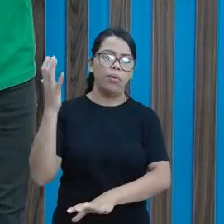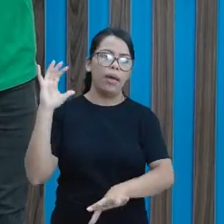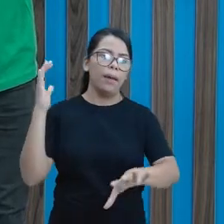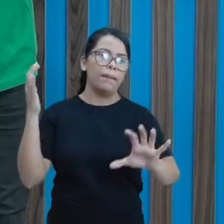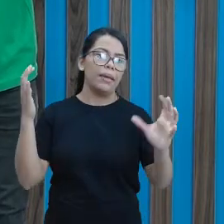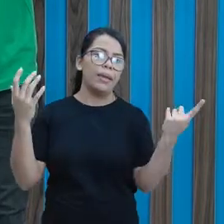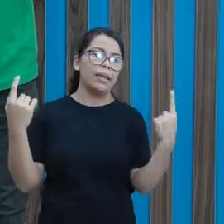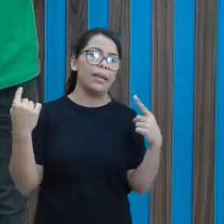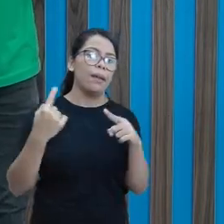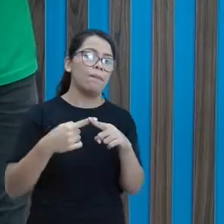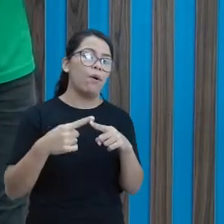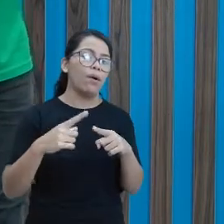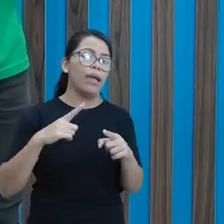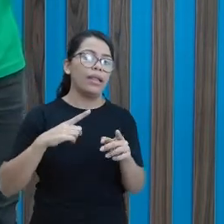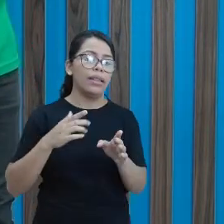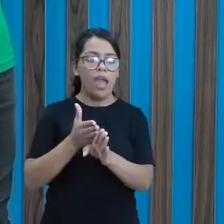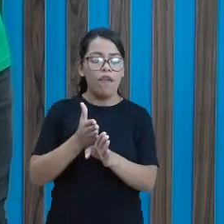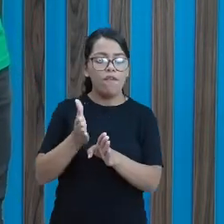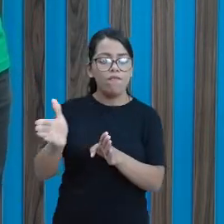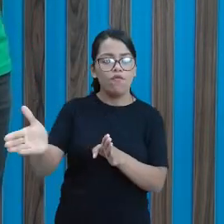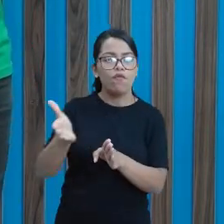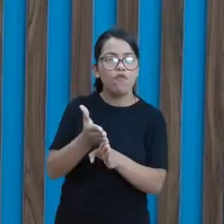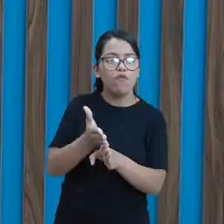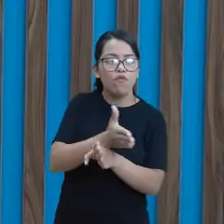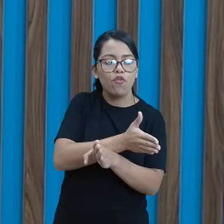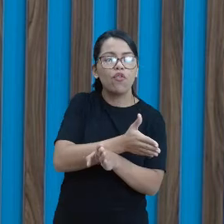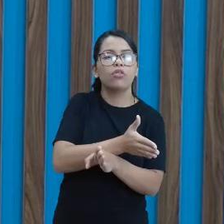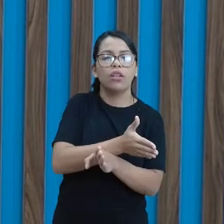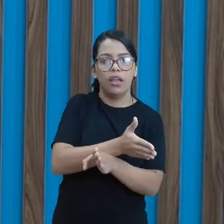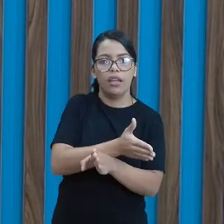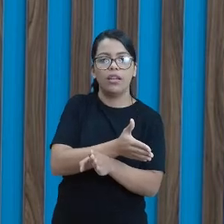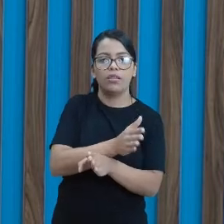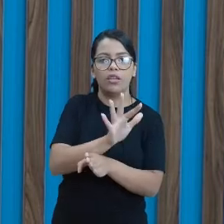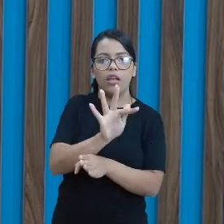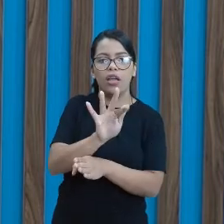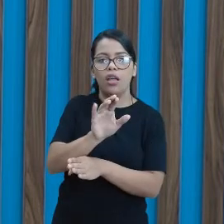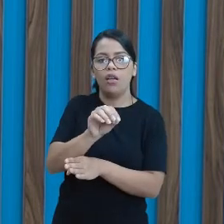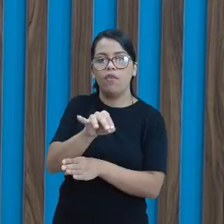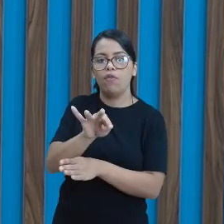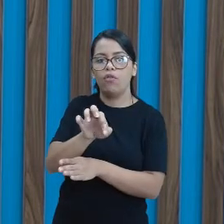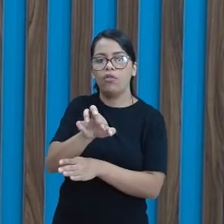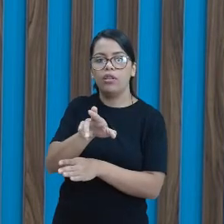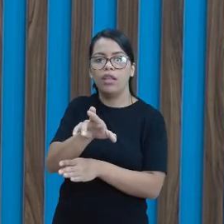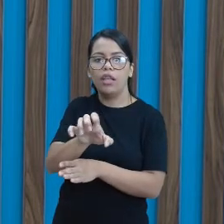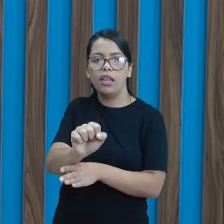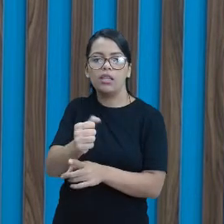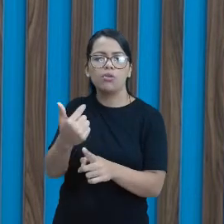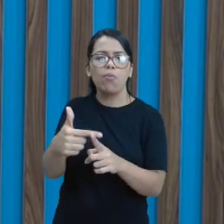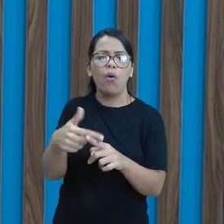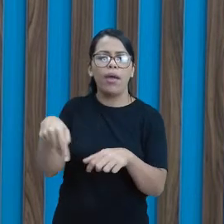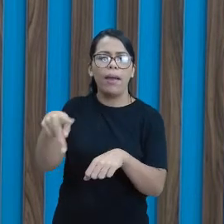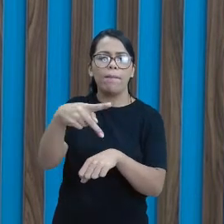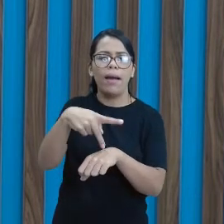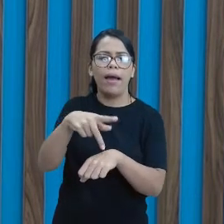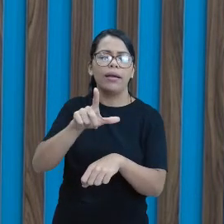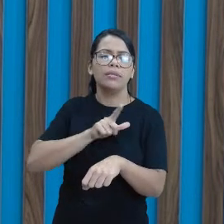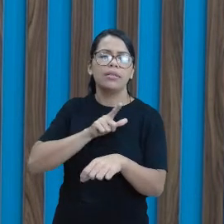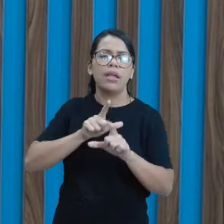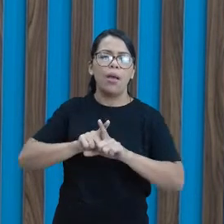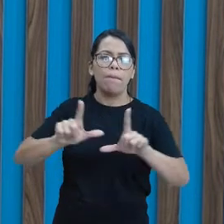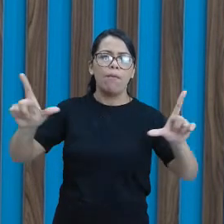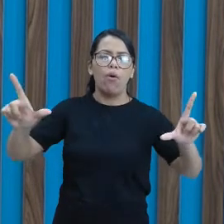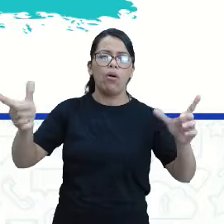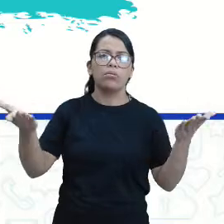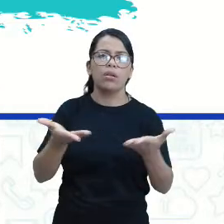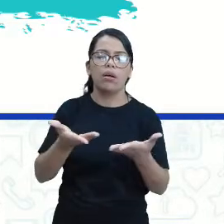existem fronteiras na globalização, professor. Isso. Tem ou não tem? Diga ele essas fronteiras, professor. Por que o país faz essas fronteiras aqui? Tem sim, olha lá. Bota na tela,